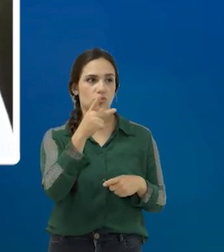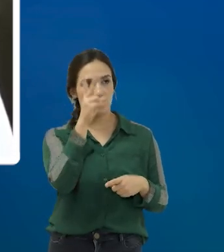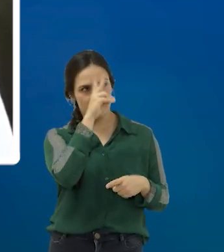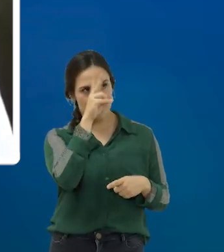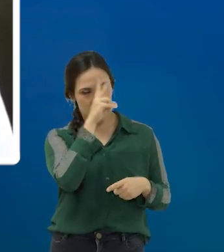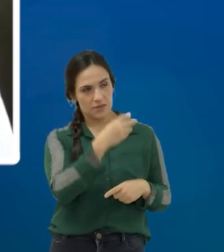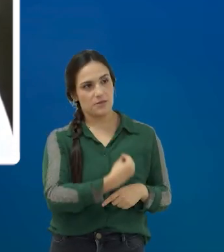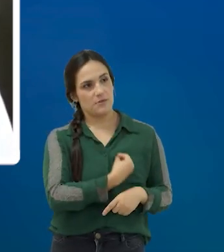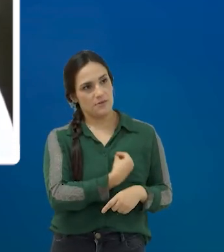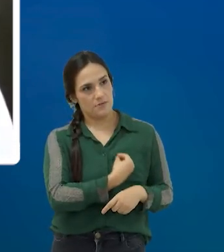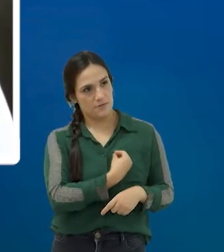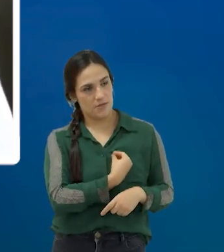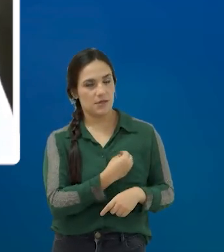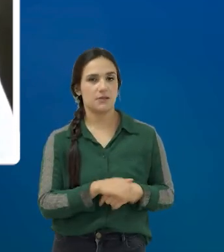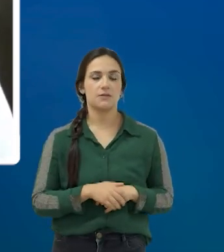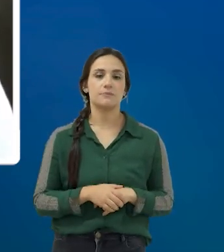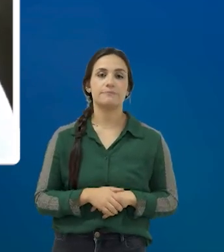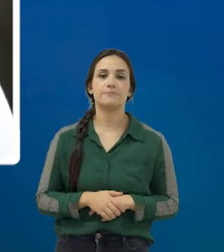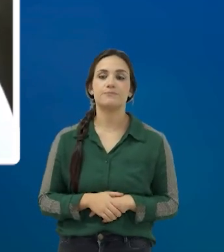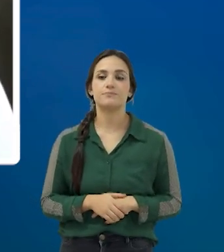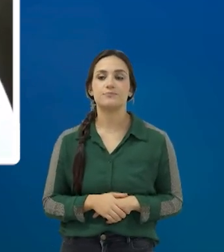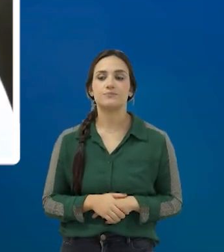de vida. Eu quero que você